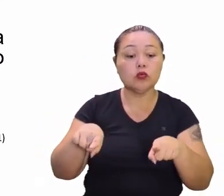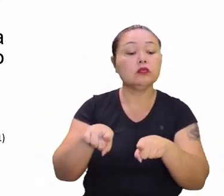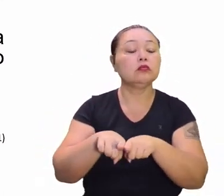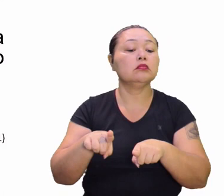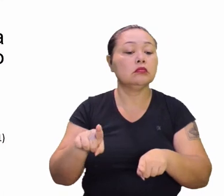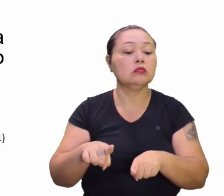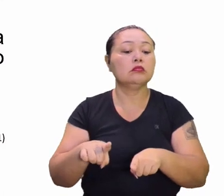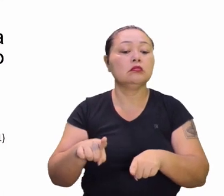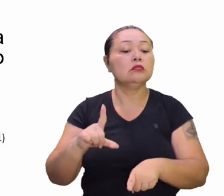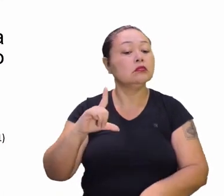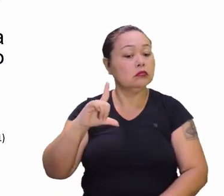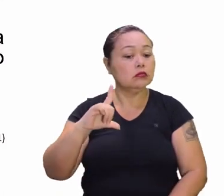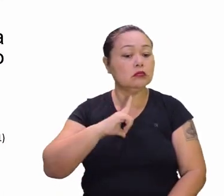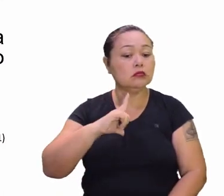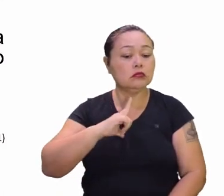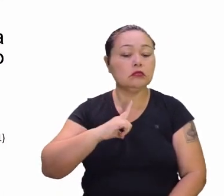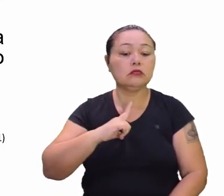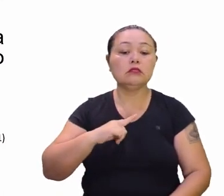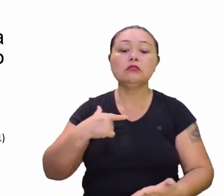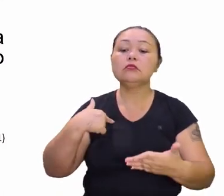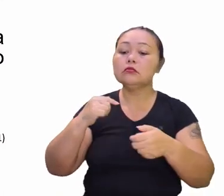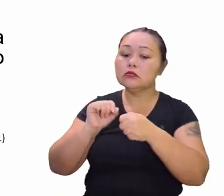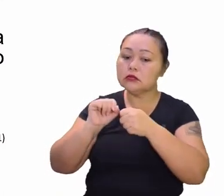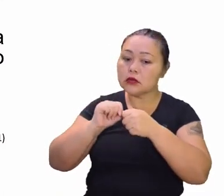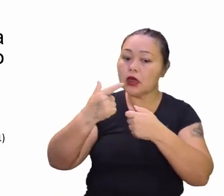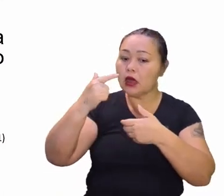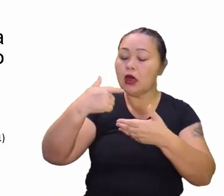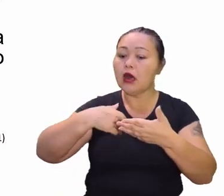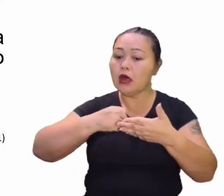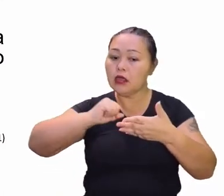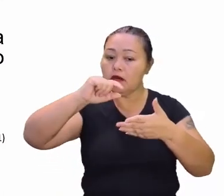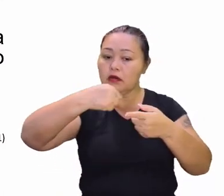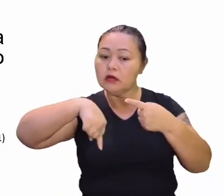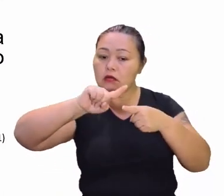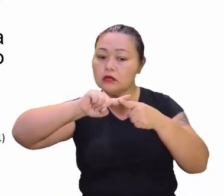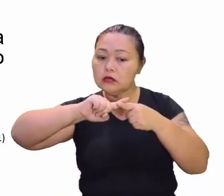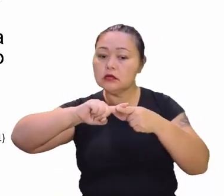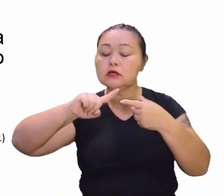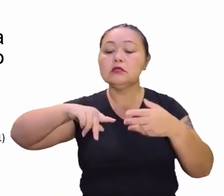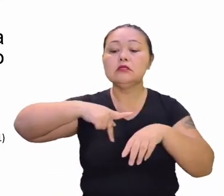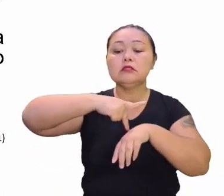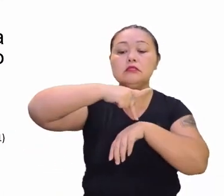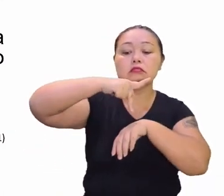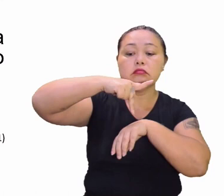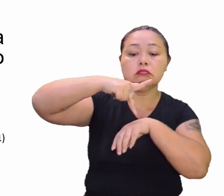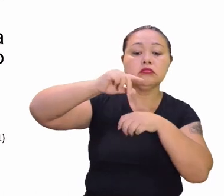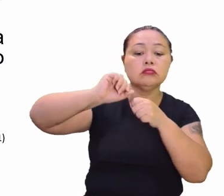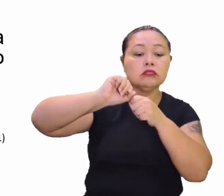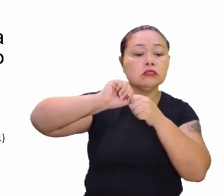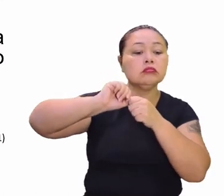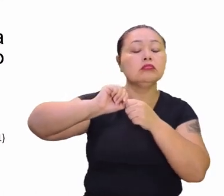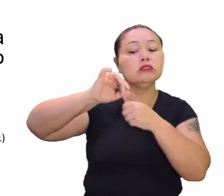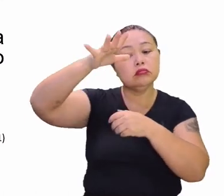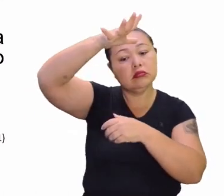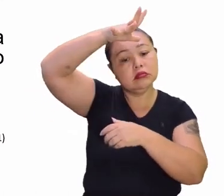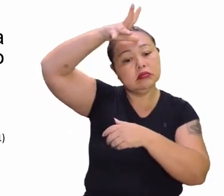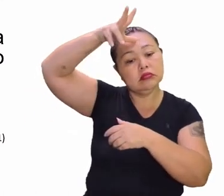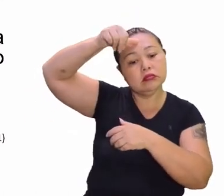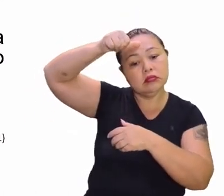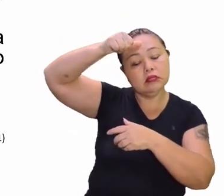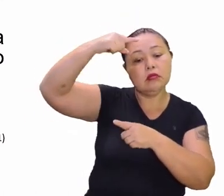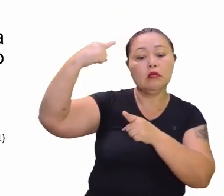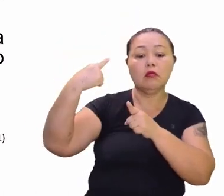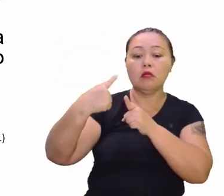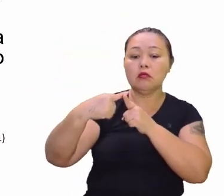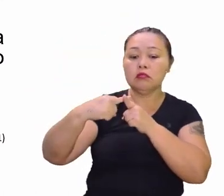Também há defensores da internacionalização da Amazônia, por ser um patrimônio natural vital ao futuro